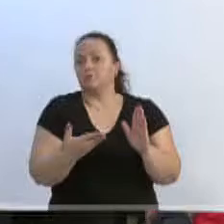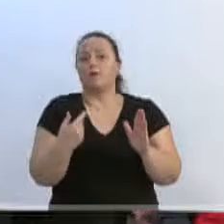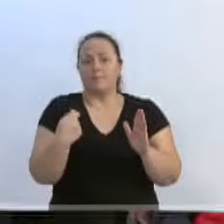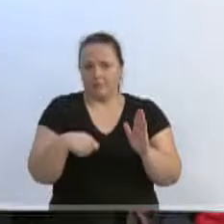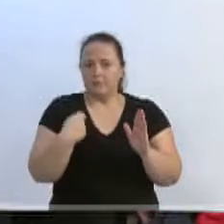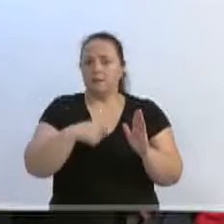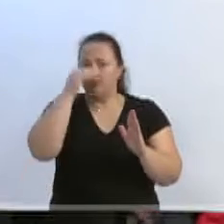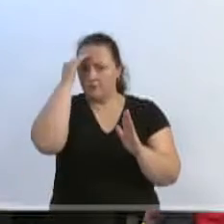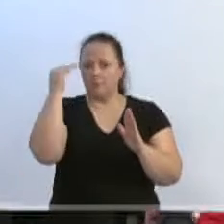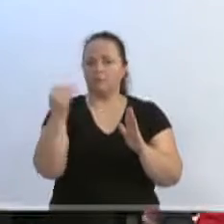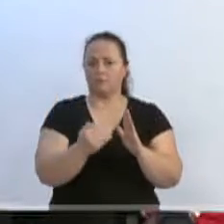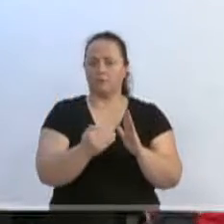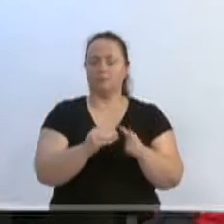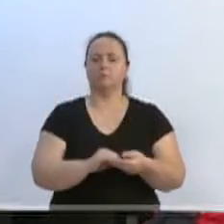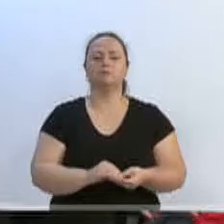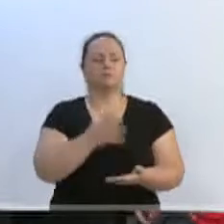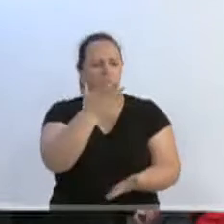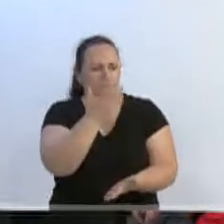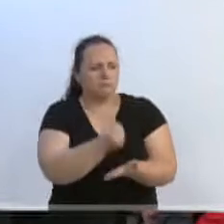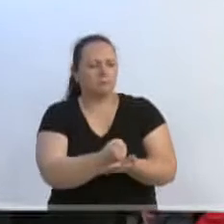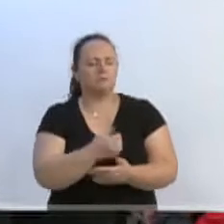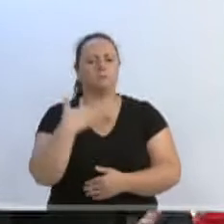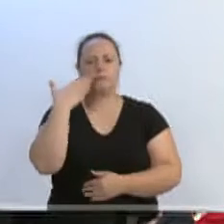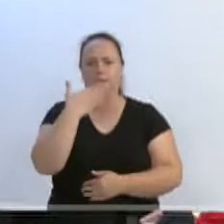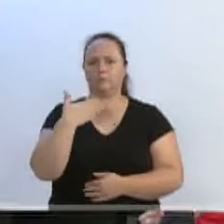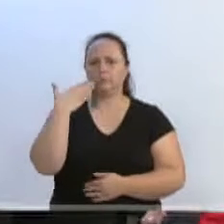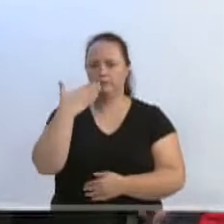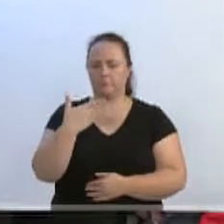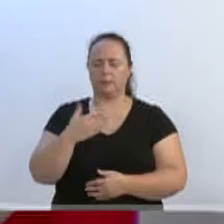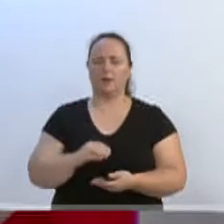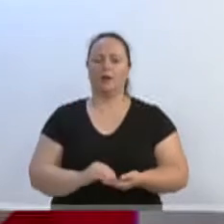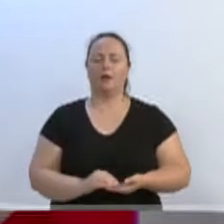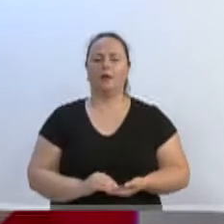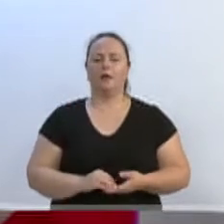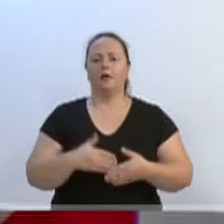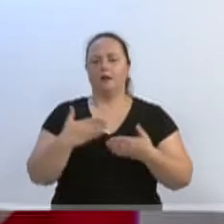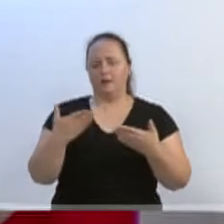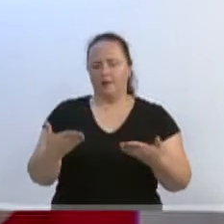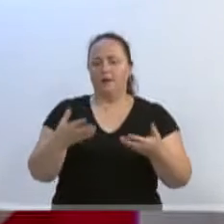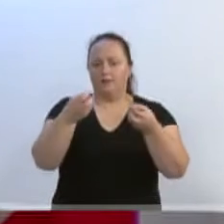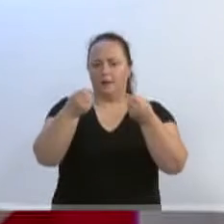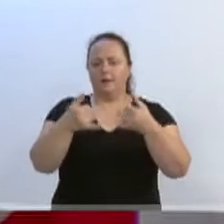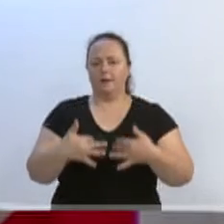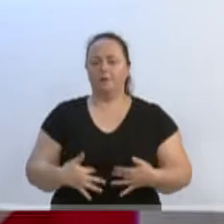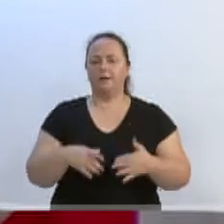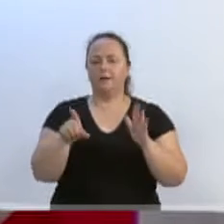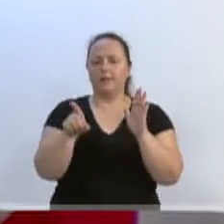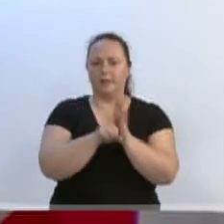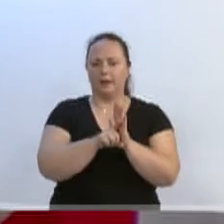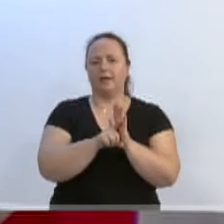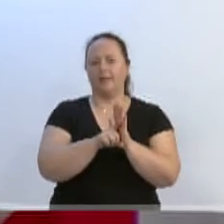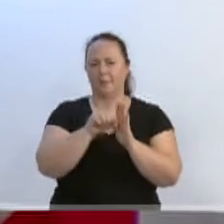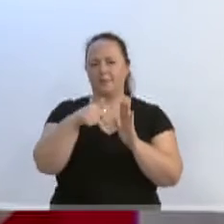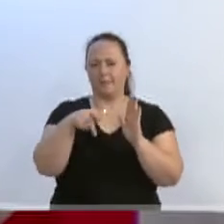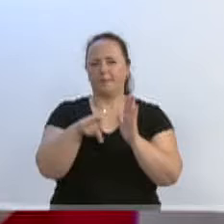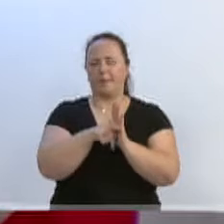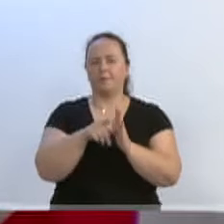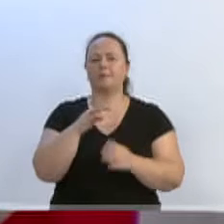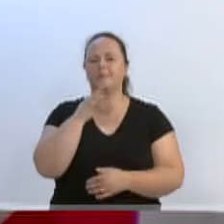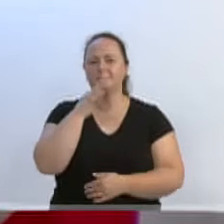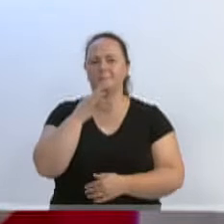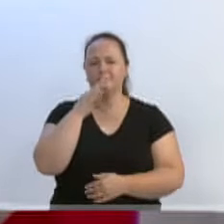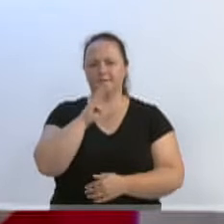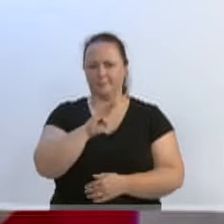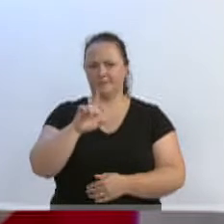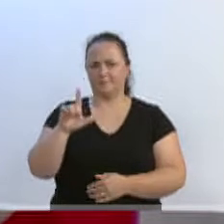vereador caminha inclua sua fala no meu pronunciamento então não estou falando do da lei do código tributário do município metal